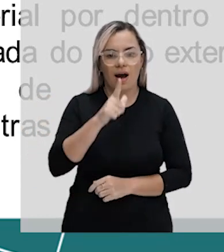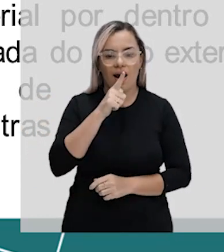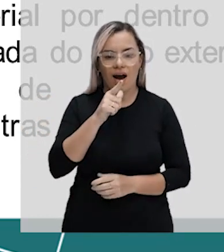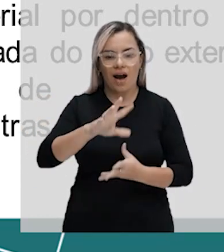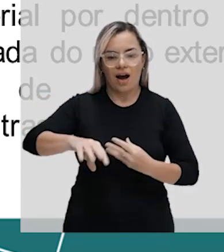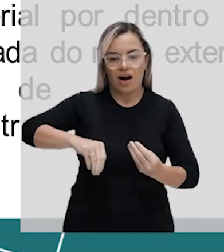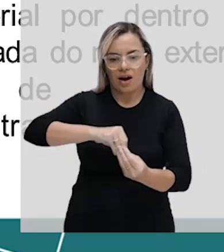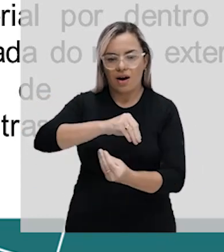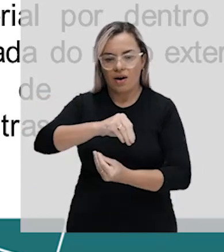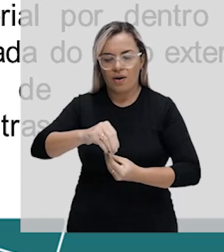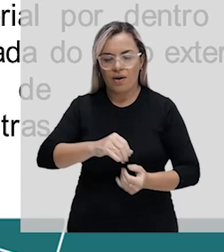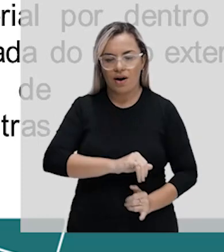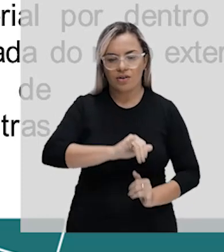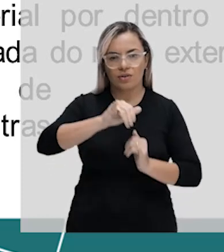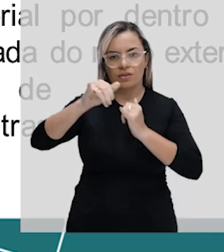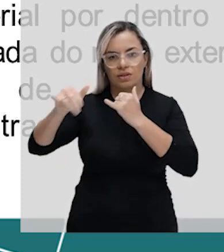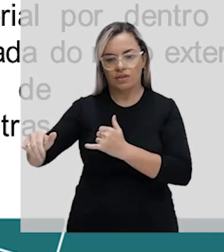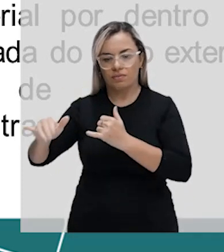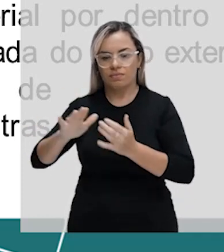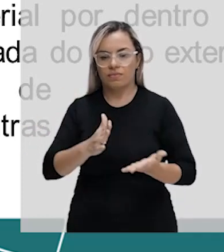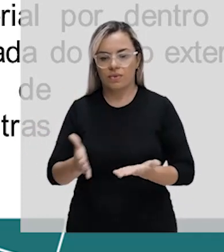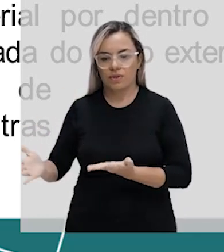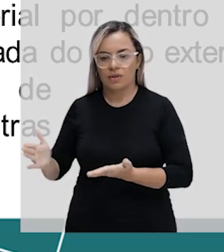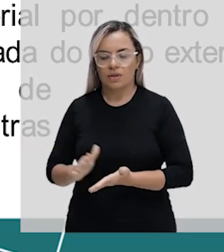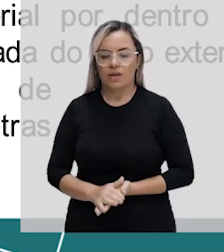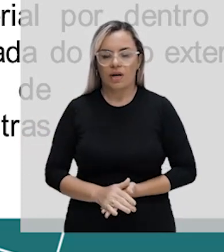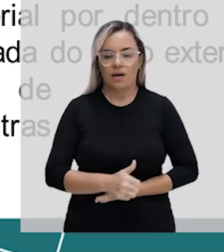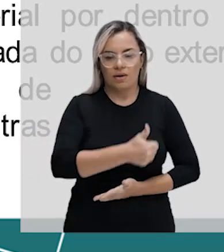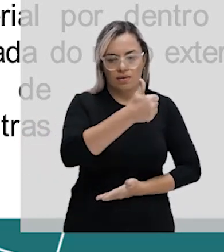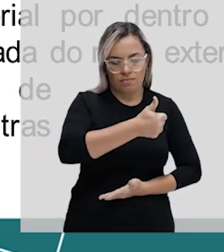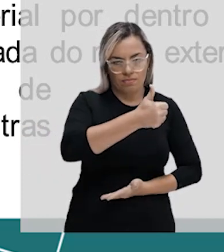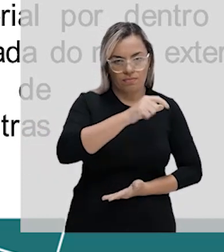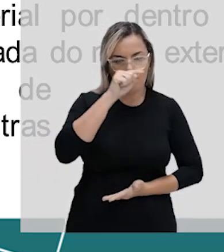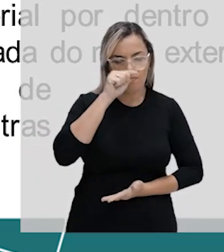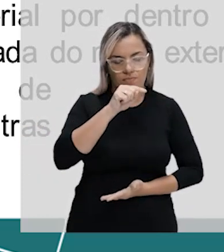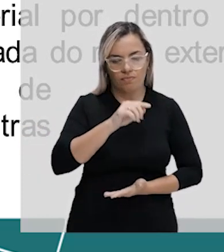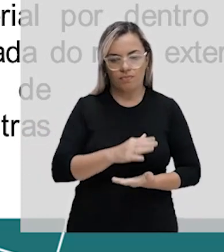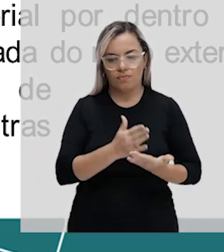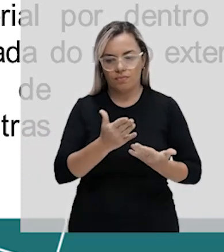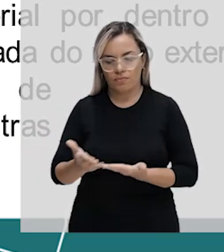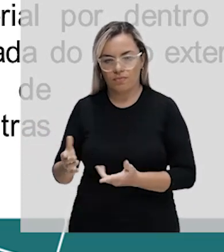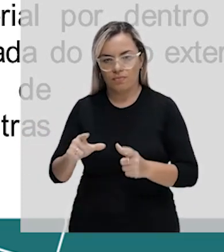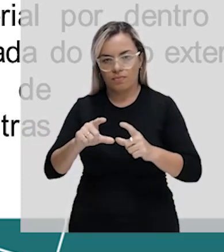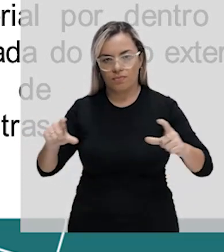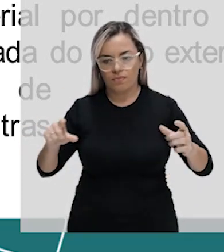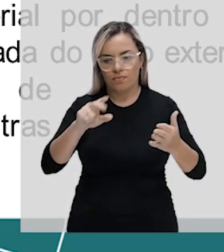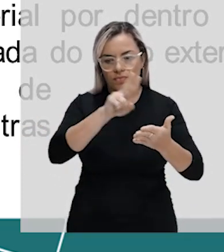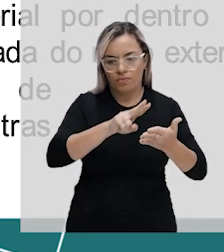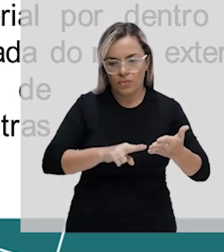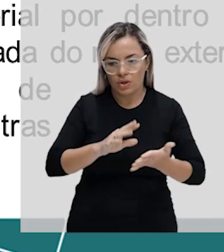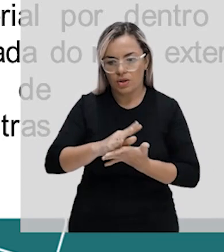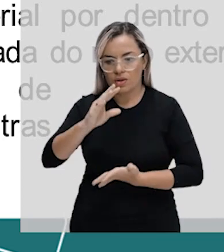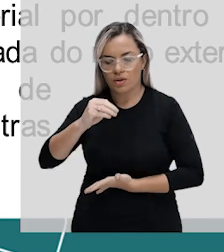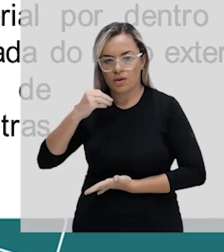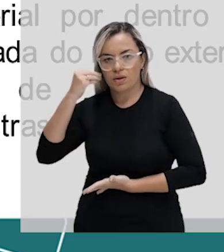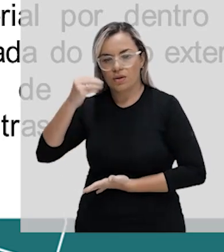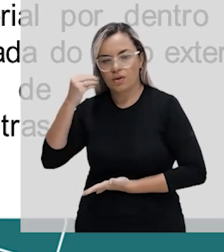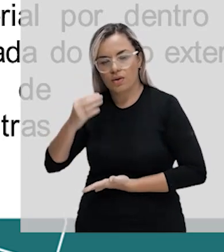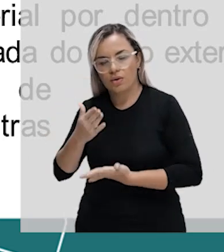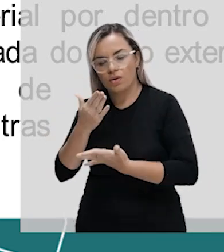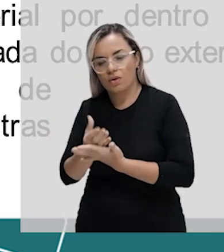a gente vai ver aqui essas afirmativas, tá? A primeira afirmativa diz o seguinte: com esta experiência,